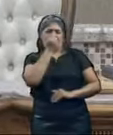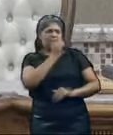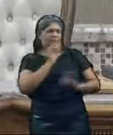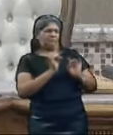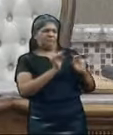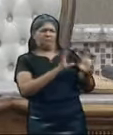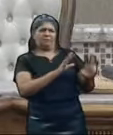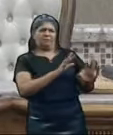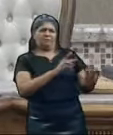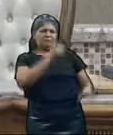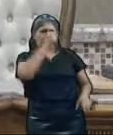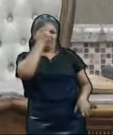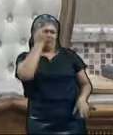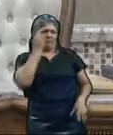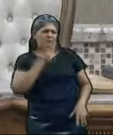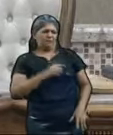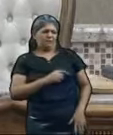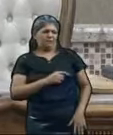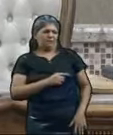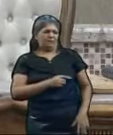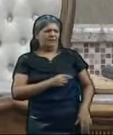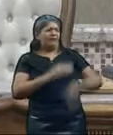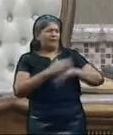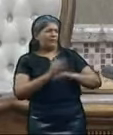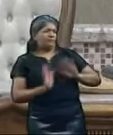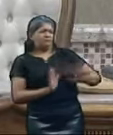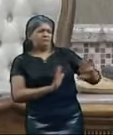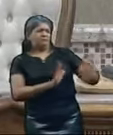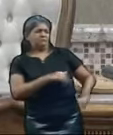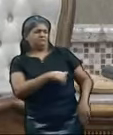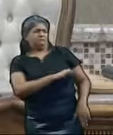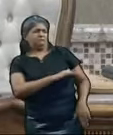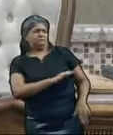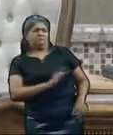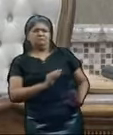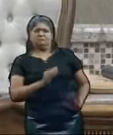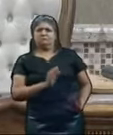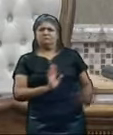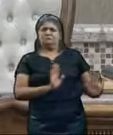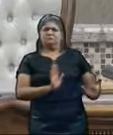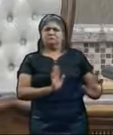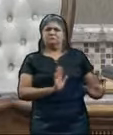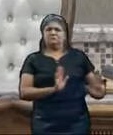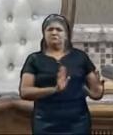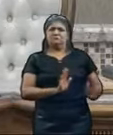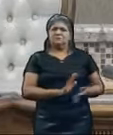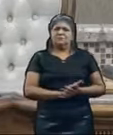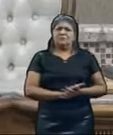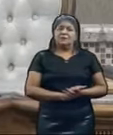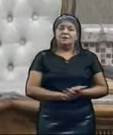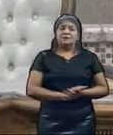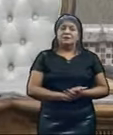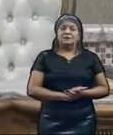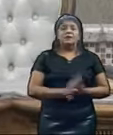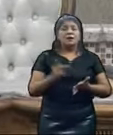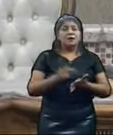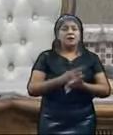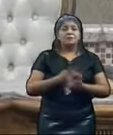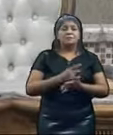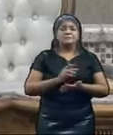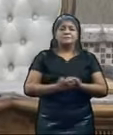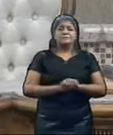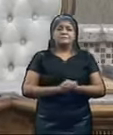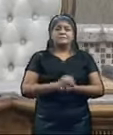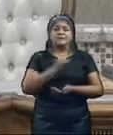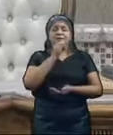pessoas se aproximam deles né é como se habituam a comprar